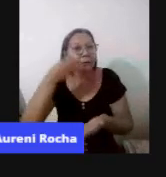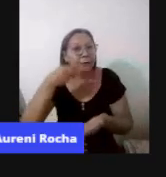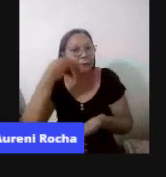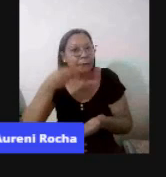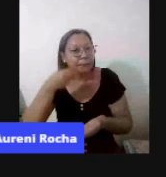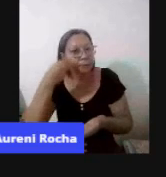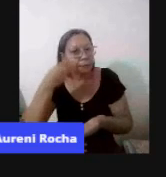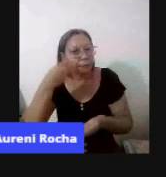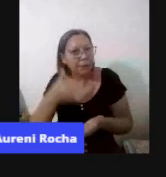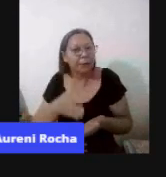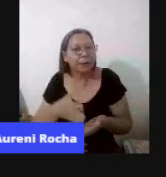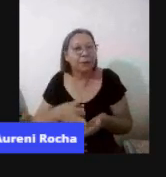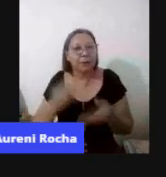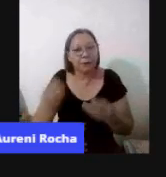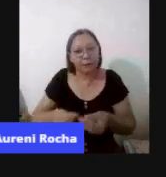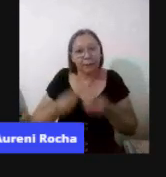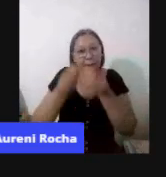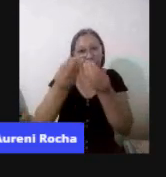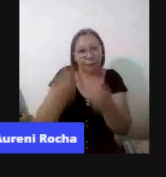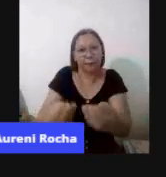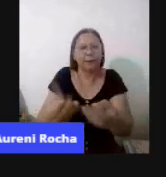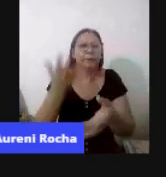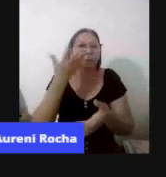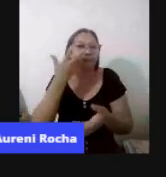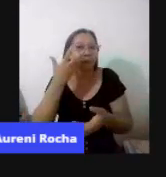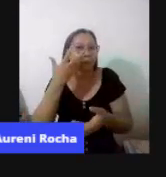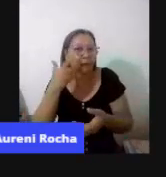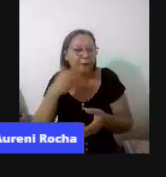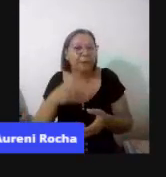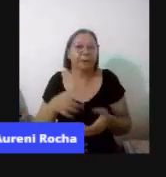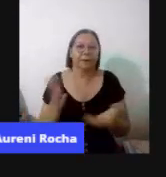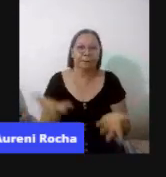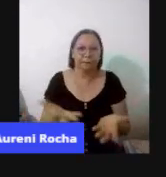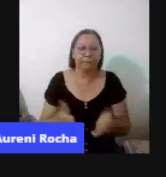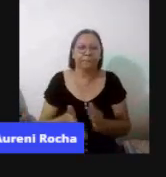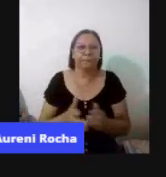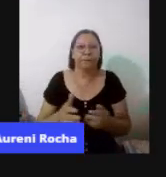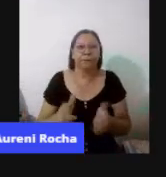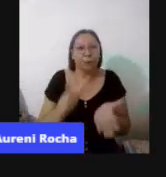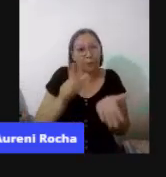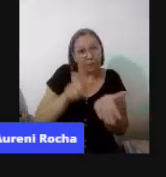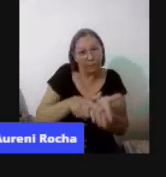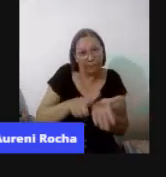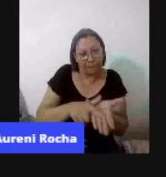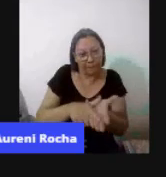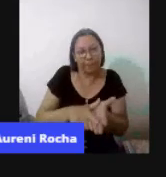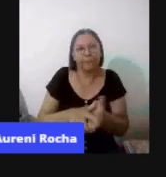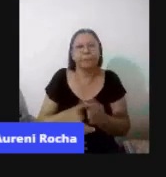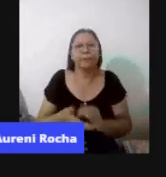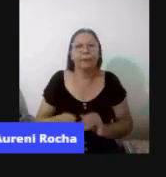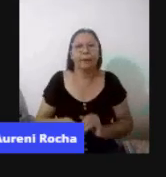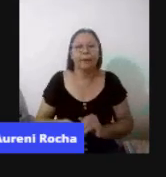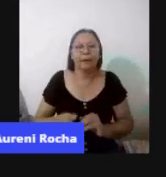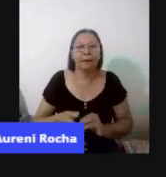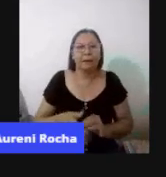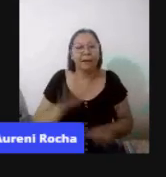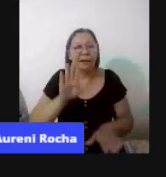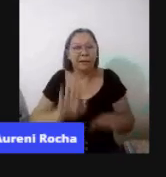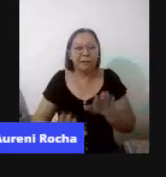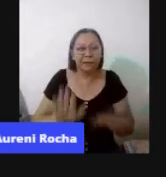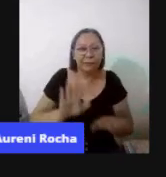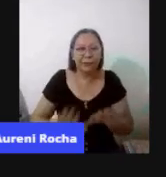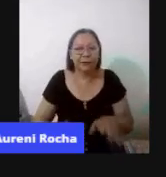vão para a mão das crianças de modo concreto, né? Então, assim, muitas vezes, até alguns professores perguntaram,